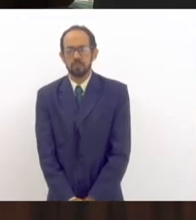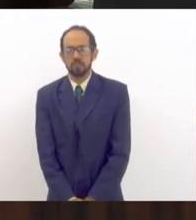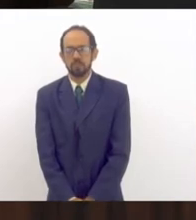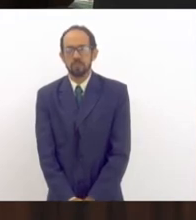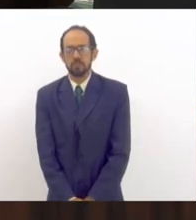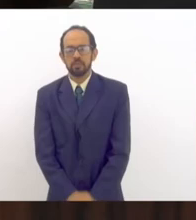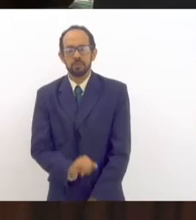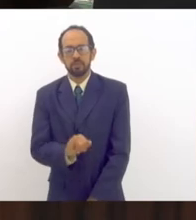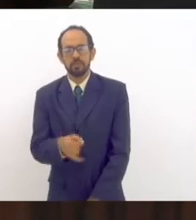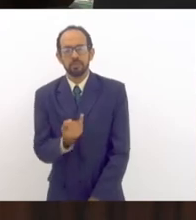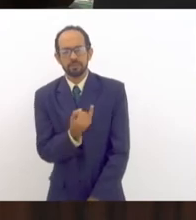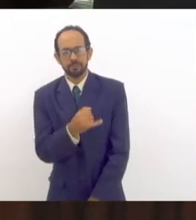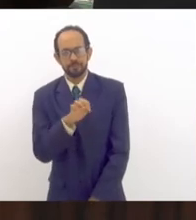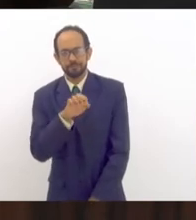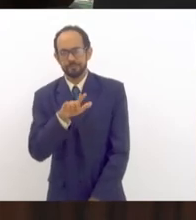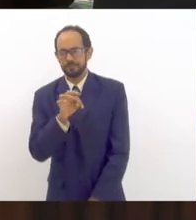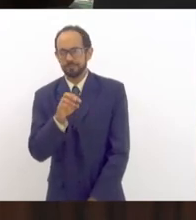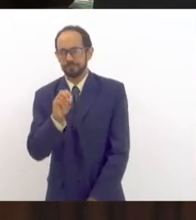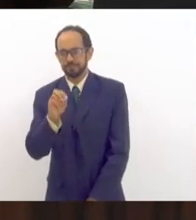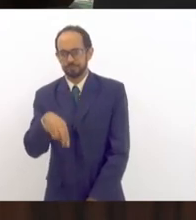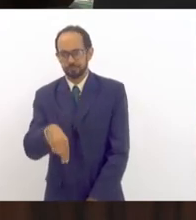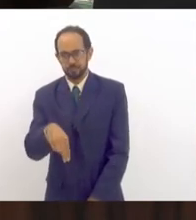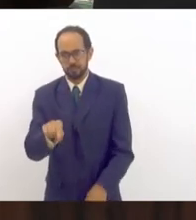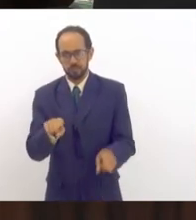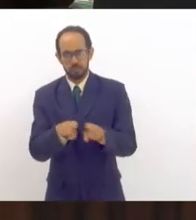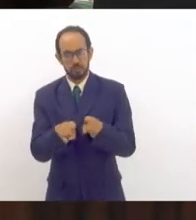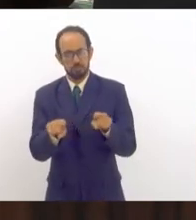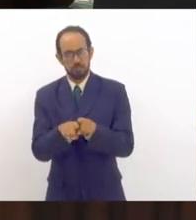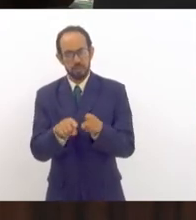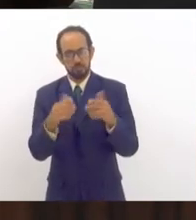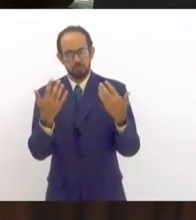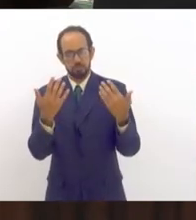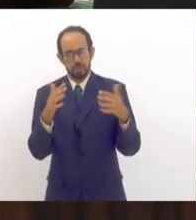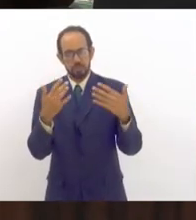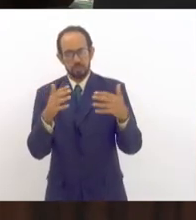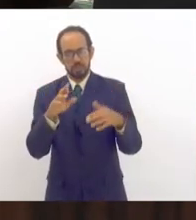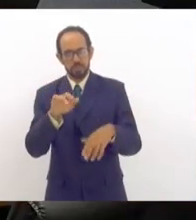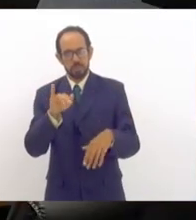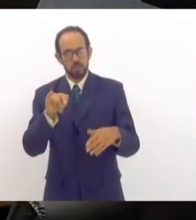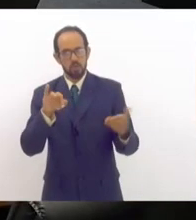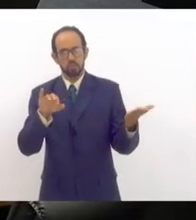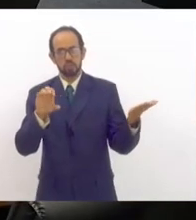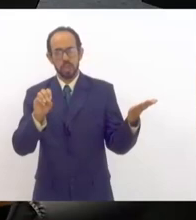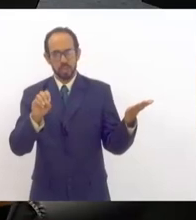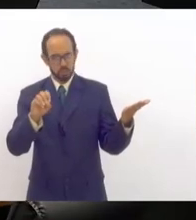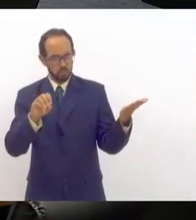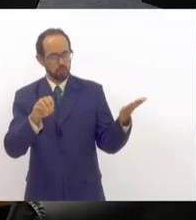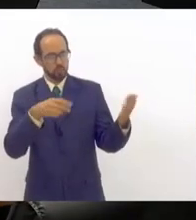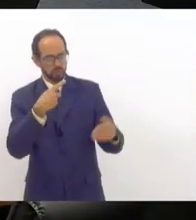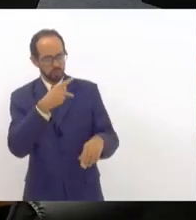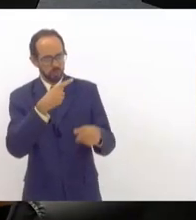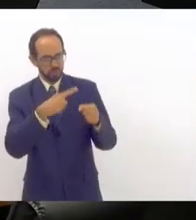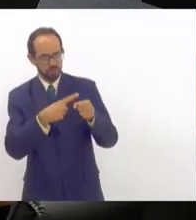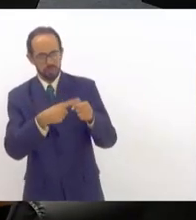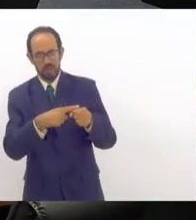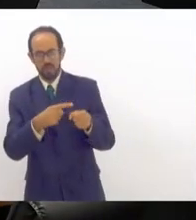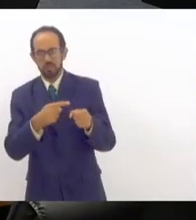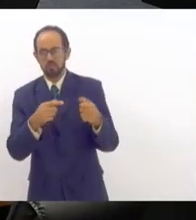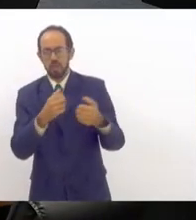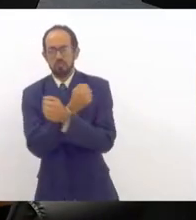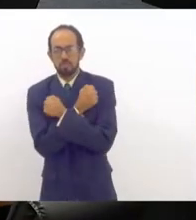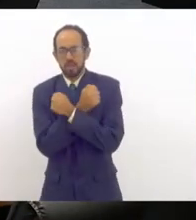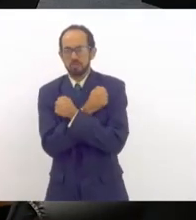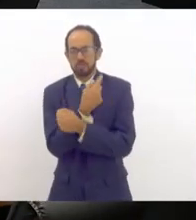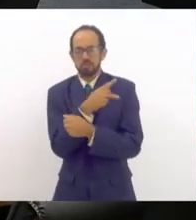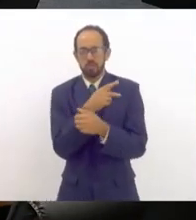quero aproveitar Elton dar os parabéns ao nosso prefeito lá Rogério Lisboa tá Um abraço a tua família